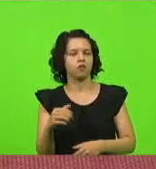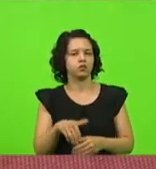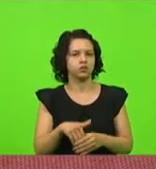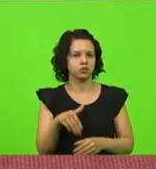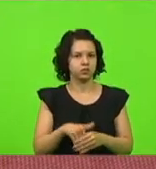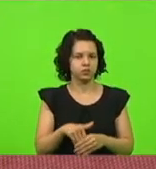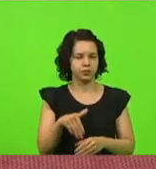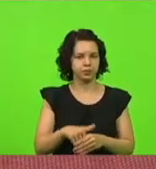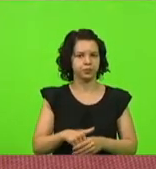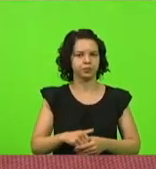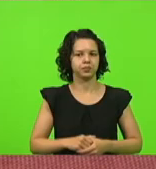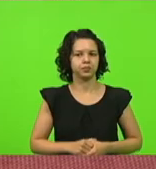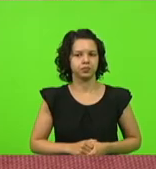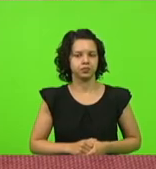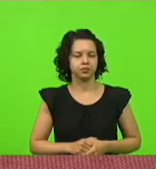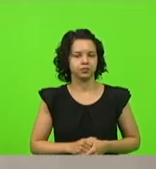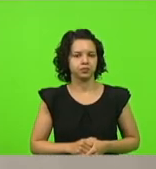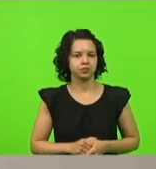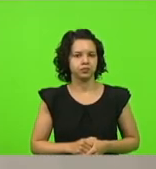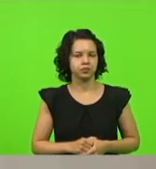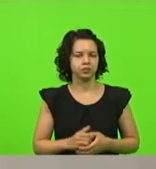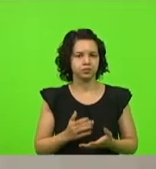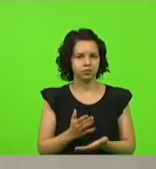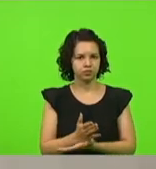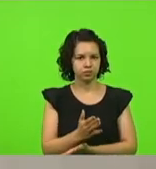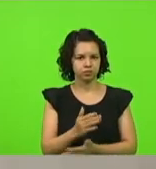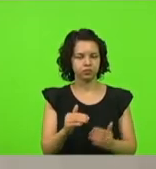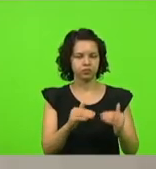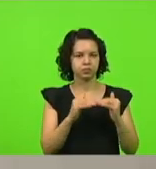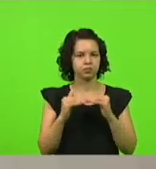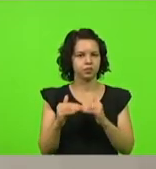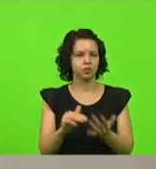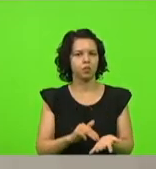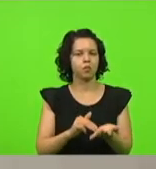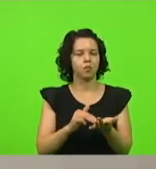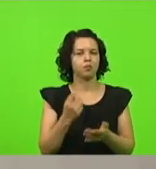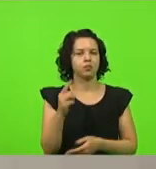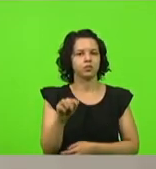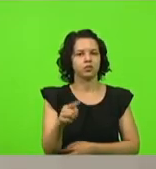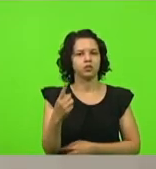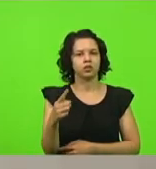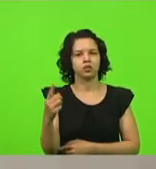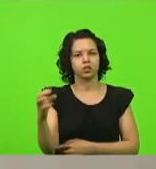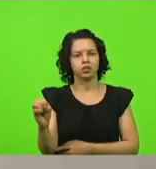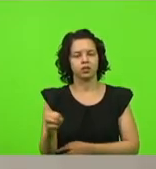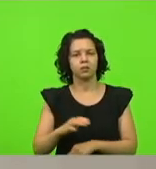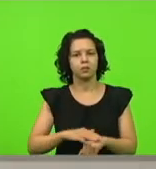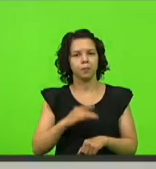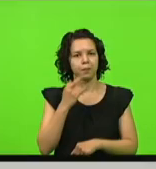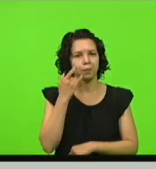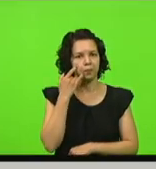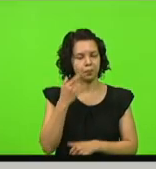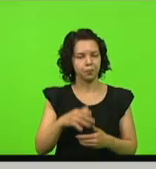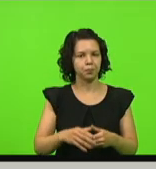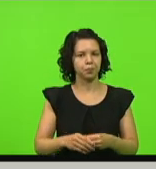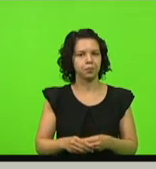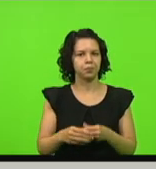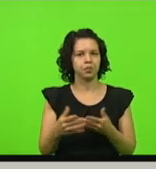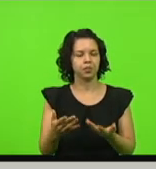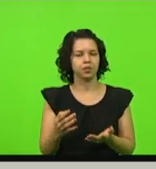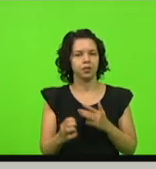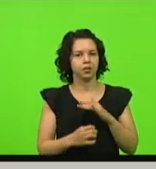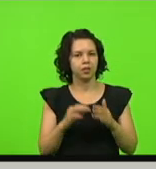que aprovam, permaneçam como se encontram. Aprovado por unanimidade, moção 1110, autor deputado Mauro de Nadal, cumprimentando a empresa Tec